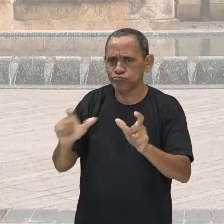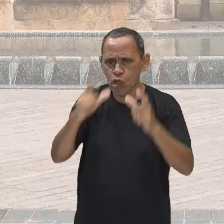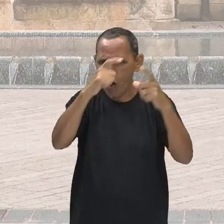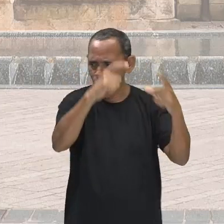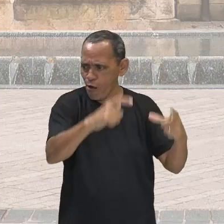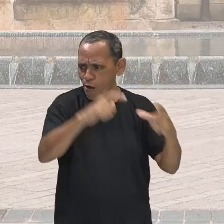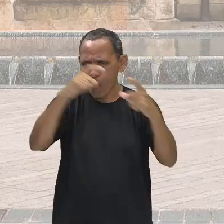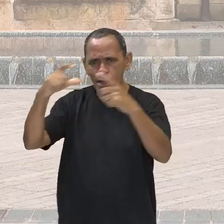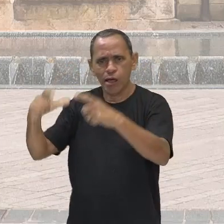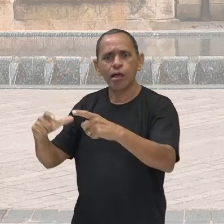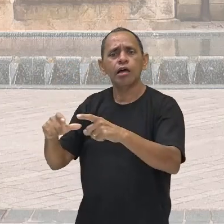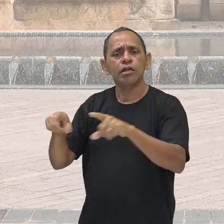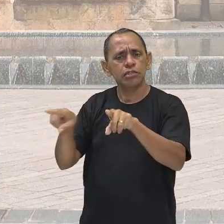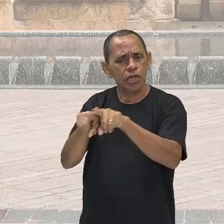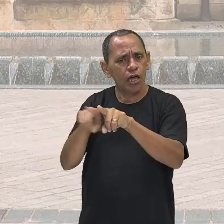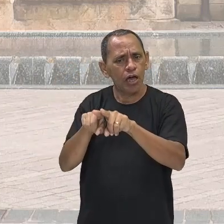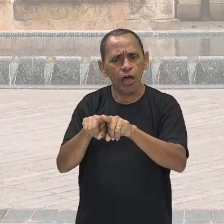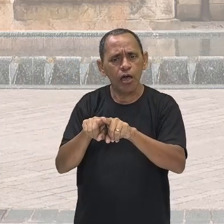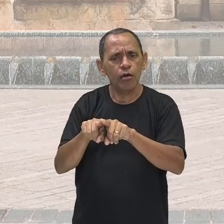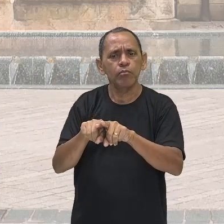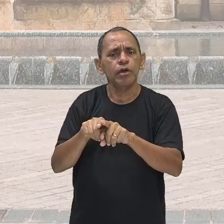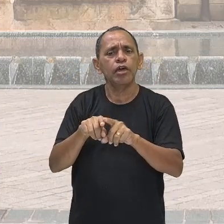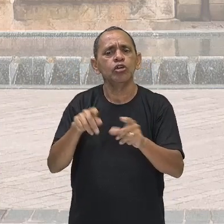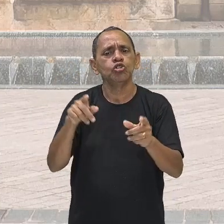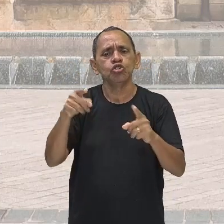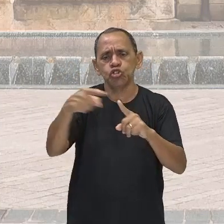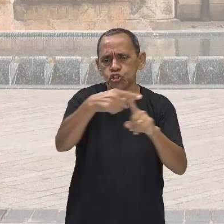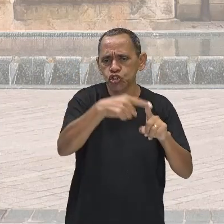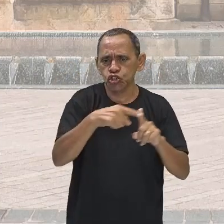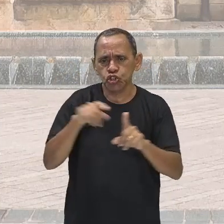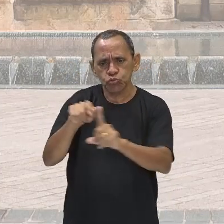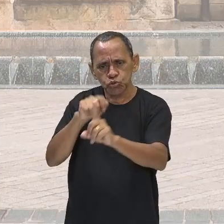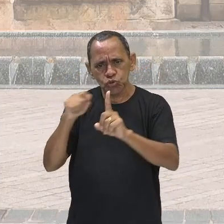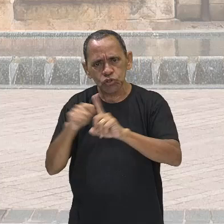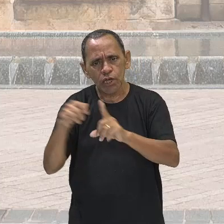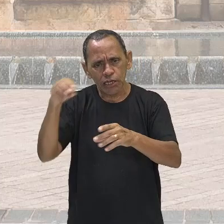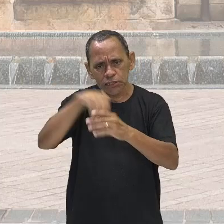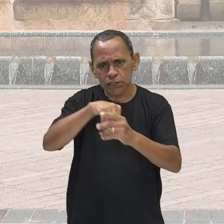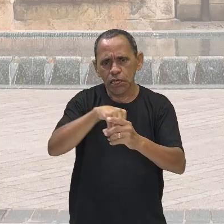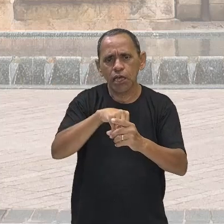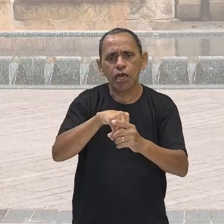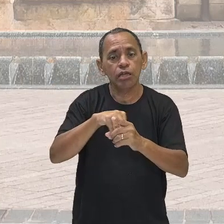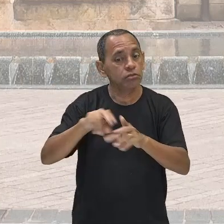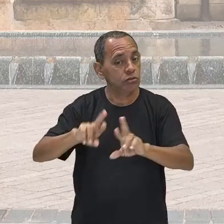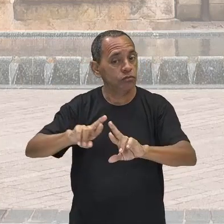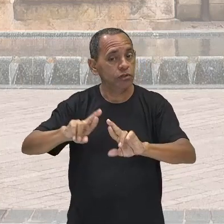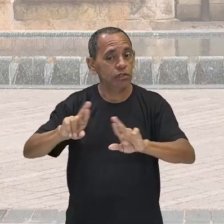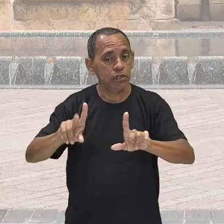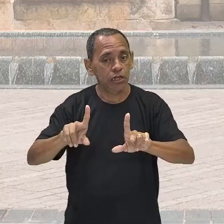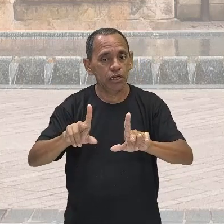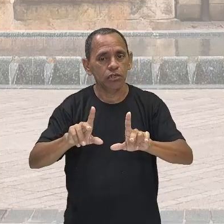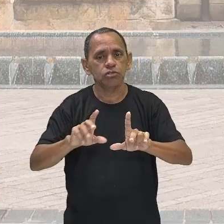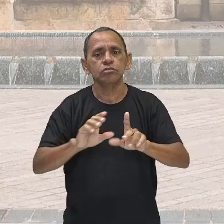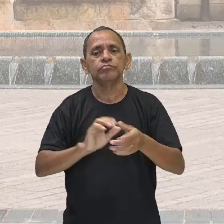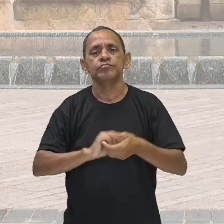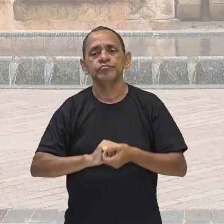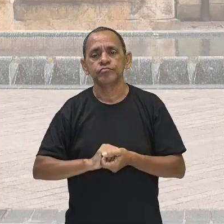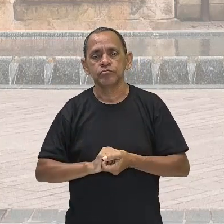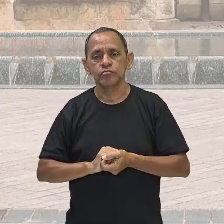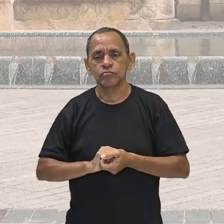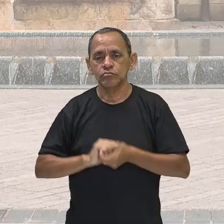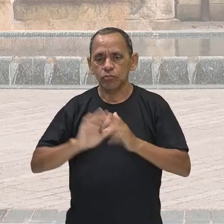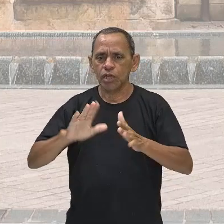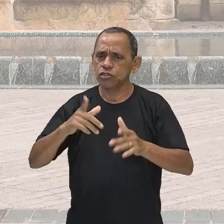sociais também vão se diferenciar. Mas existe uma coisa